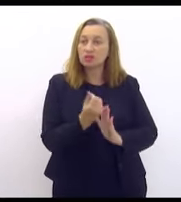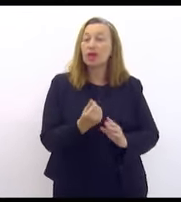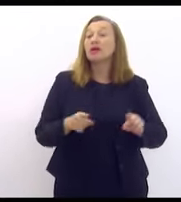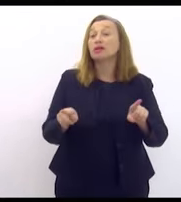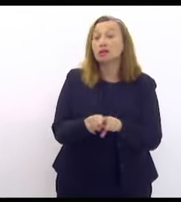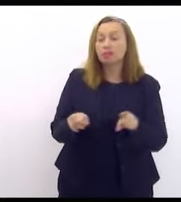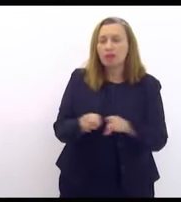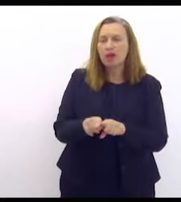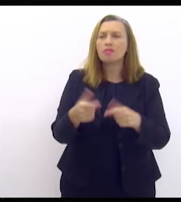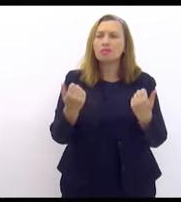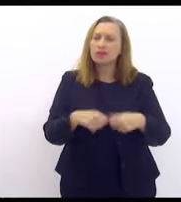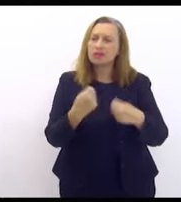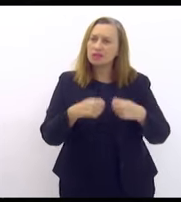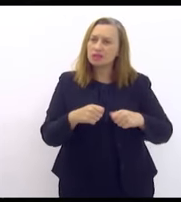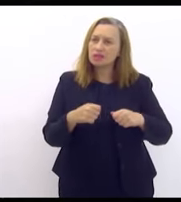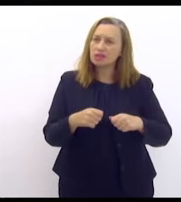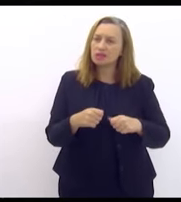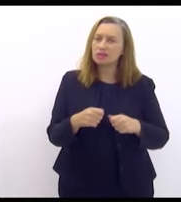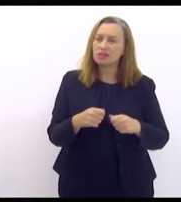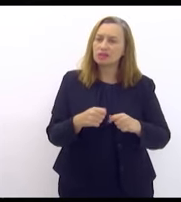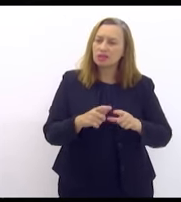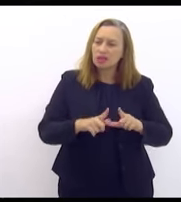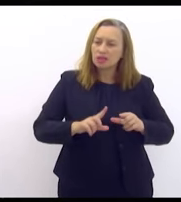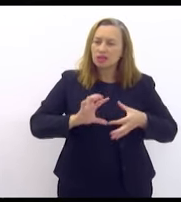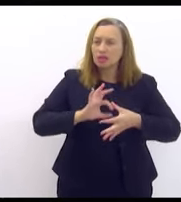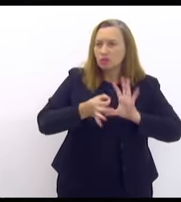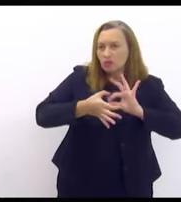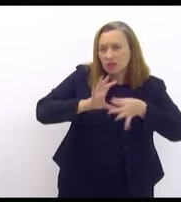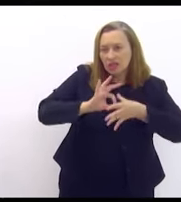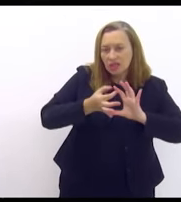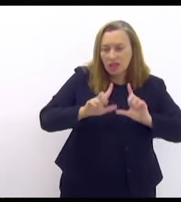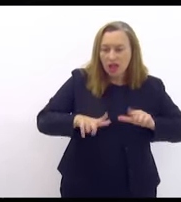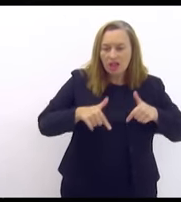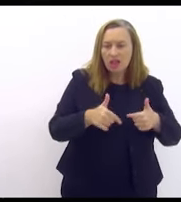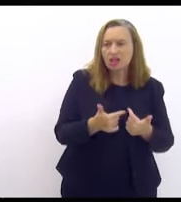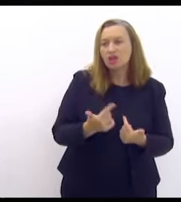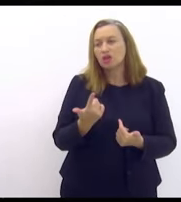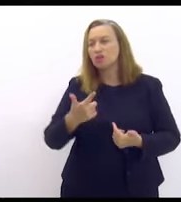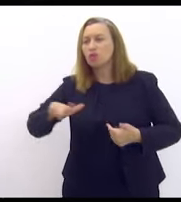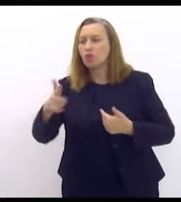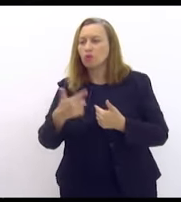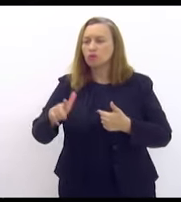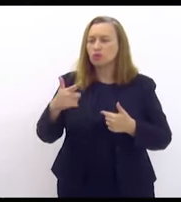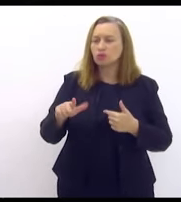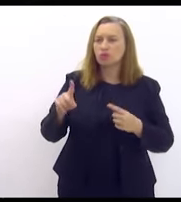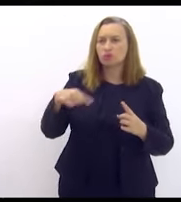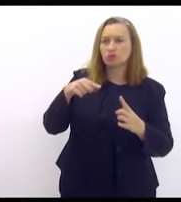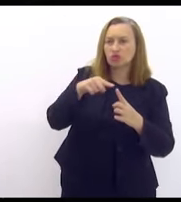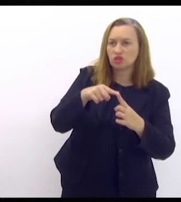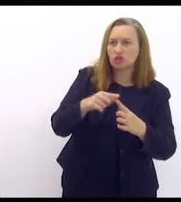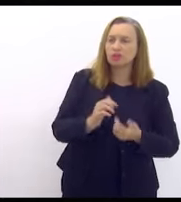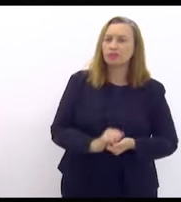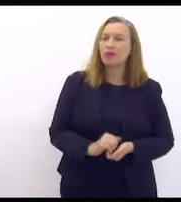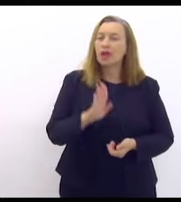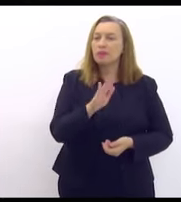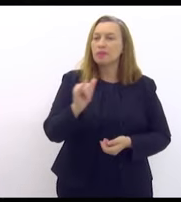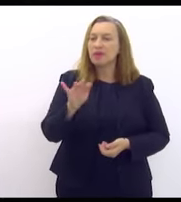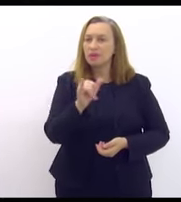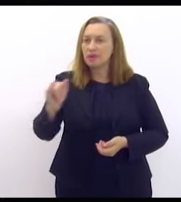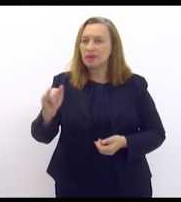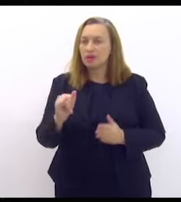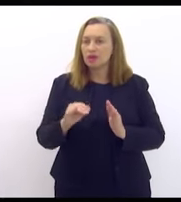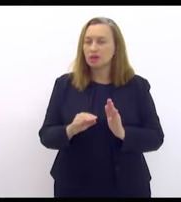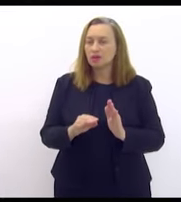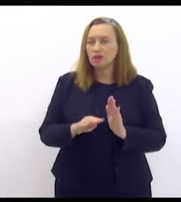ser contextualizada por outros indicadores. Então, a gente tem que entender que o PIB cresceu